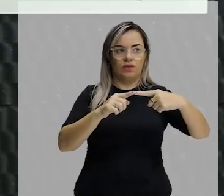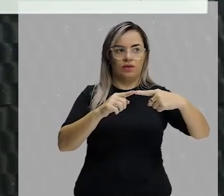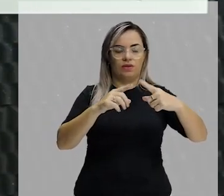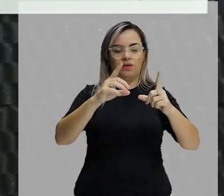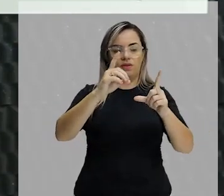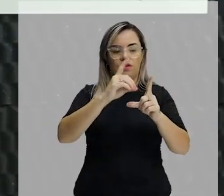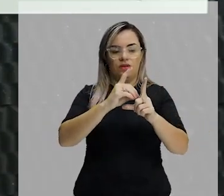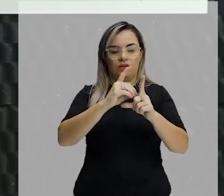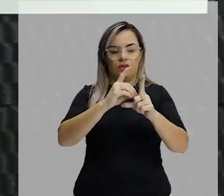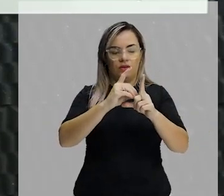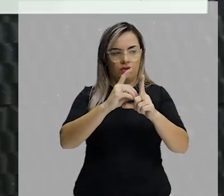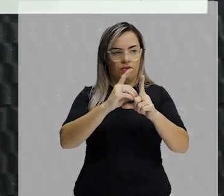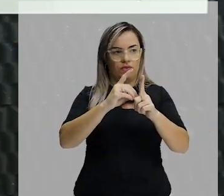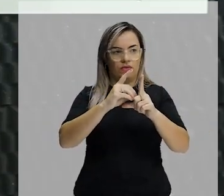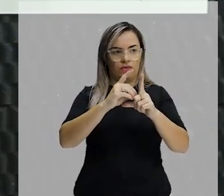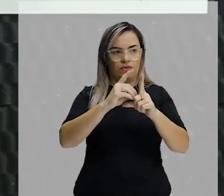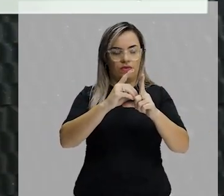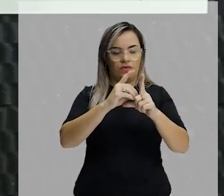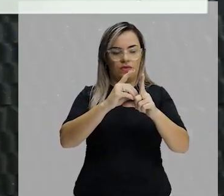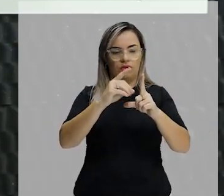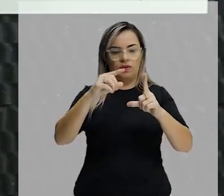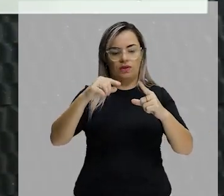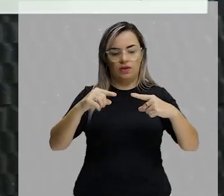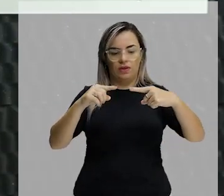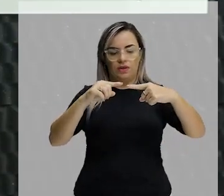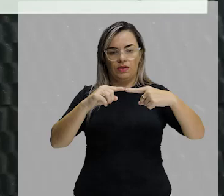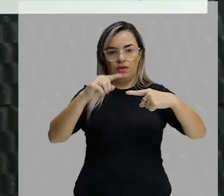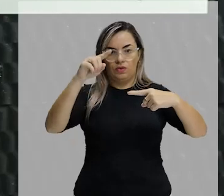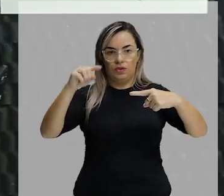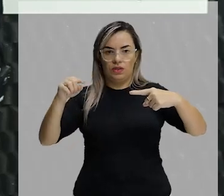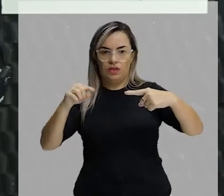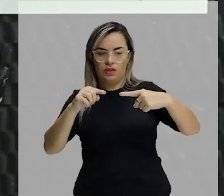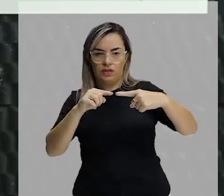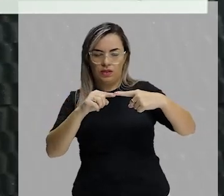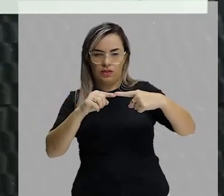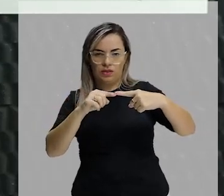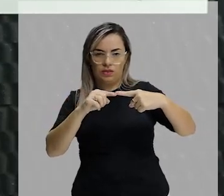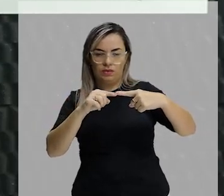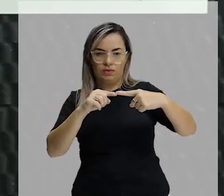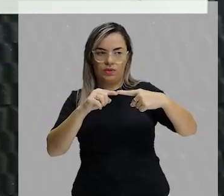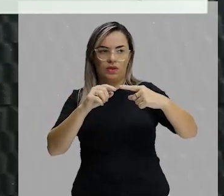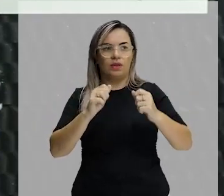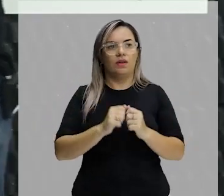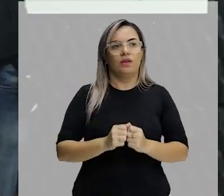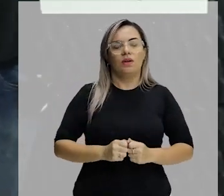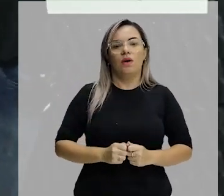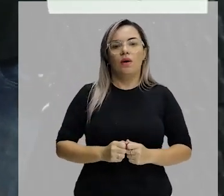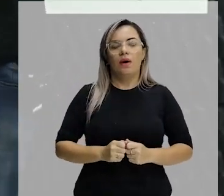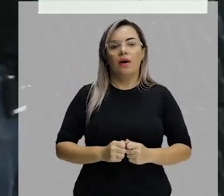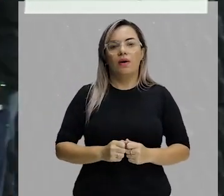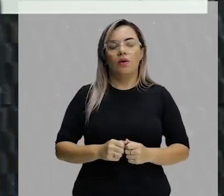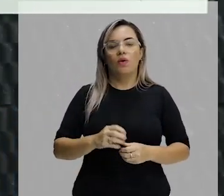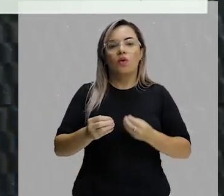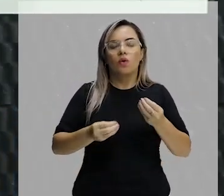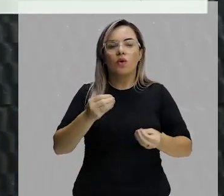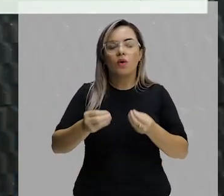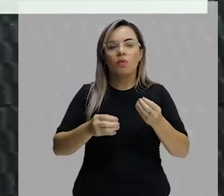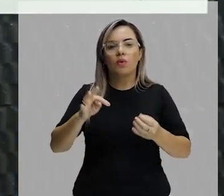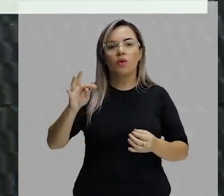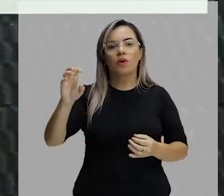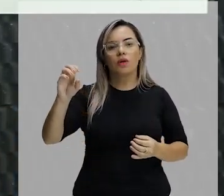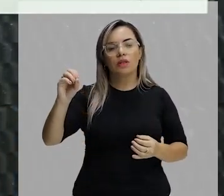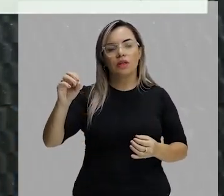retângulo. Então, você pode calcular essa diagonal da base aplicando o teorema de Pitágoras. Professor, por que você